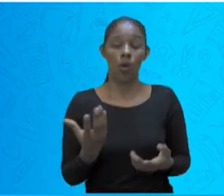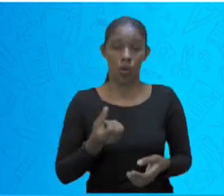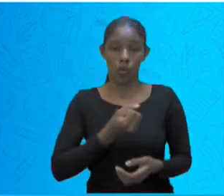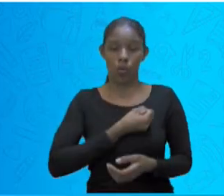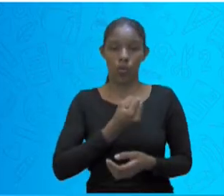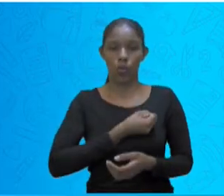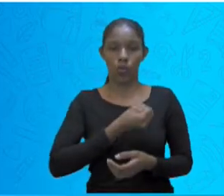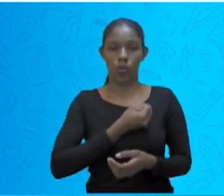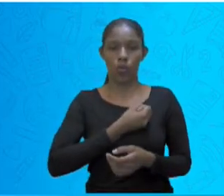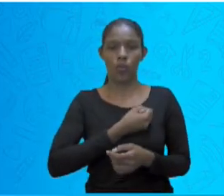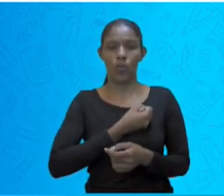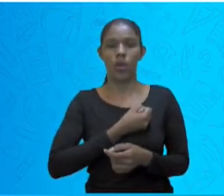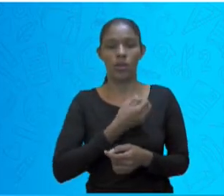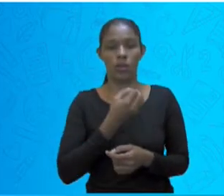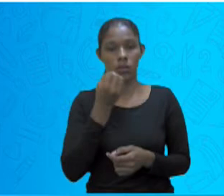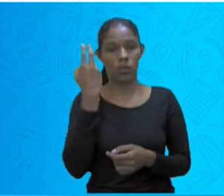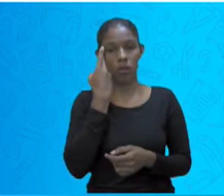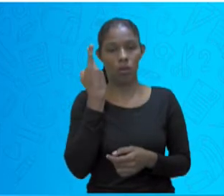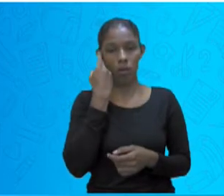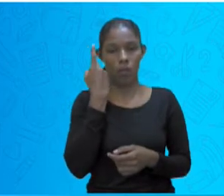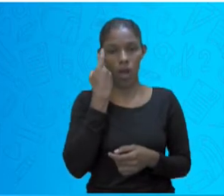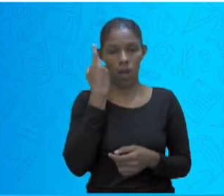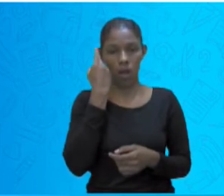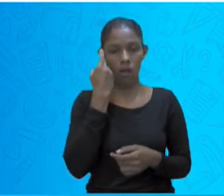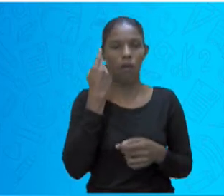N maior ou igual a 2, eu tenho